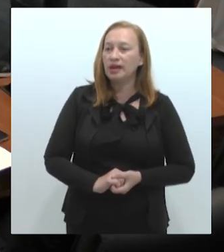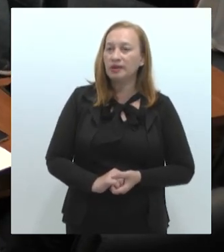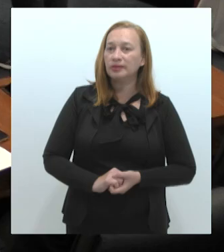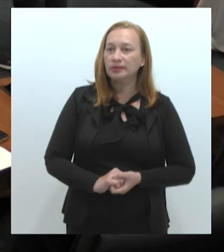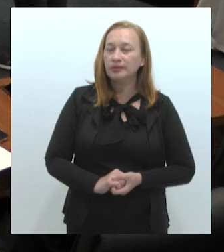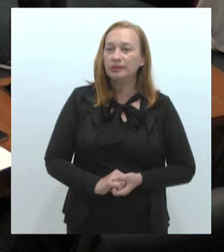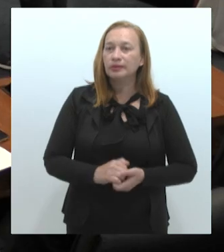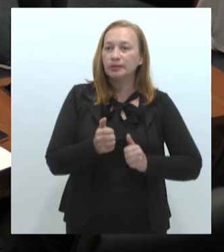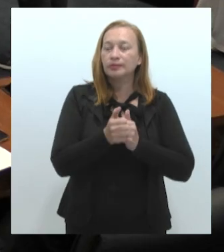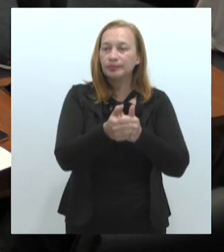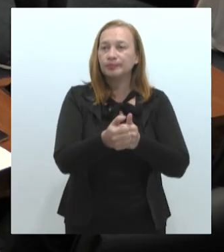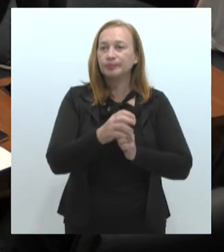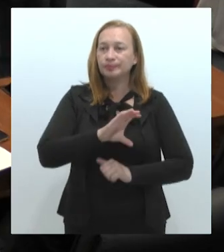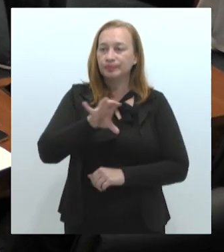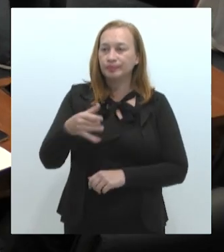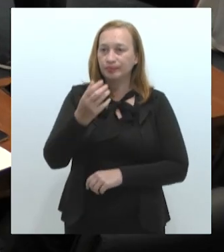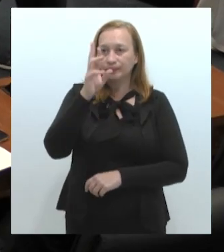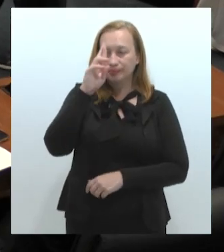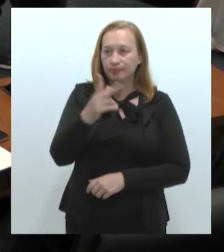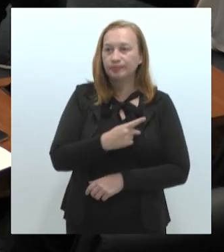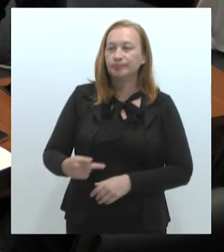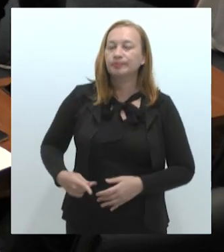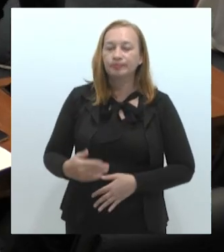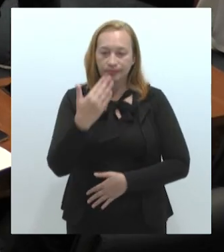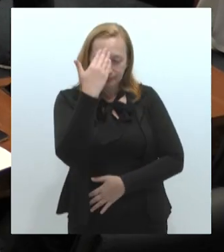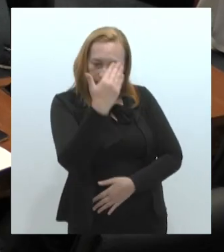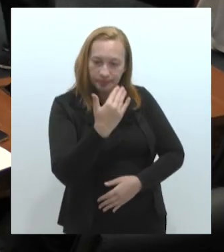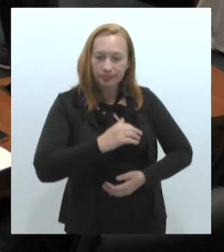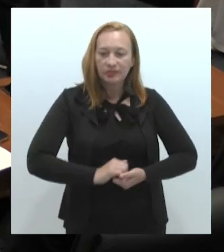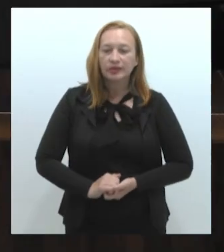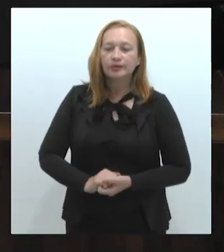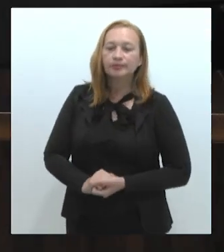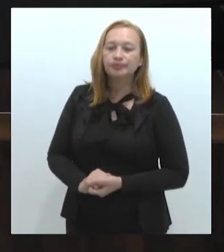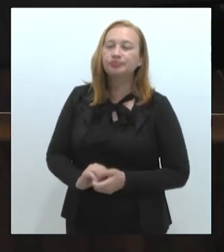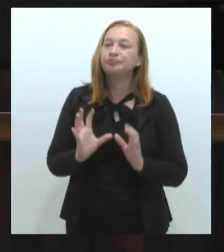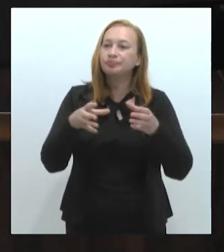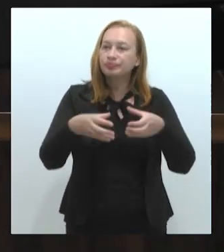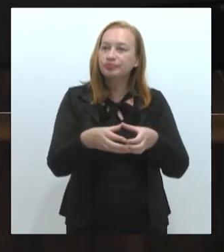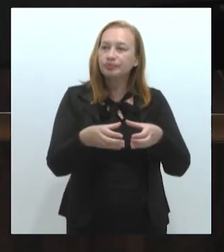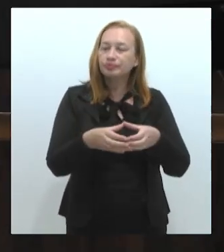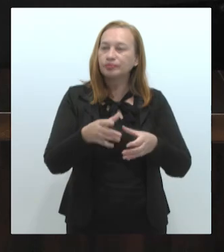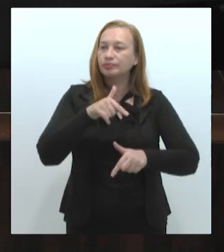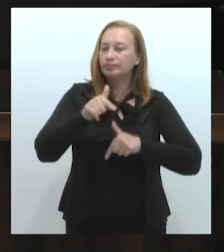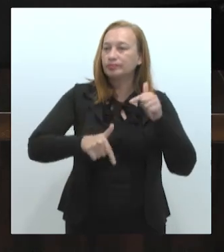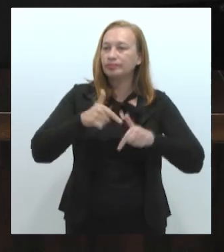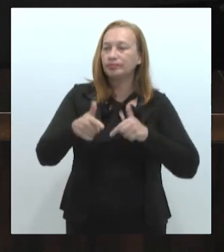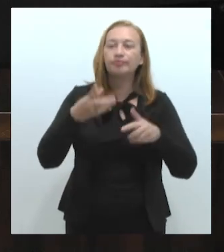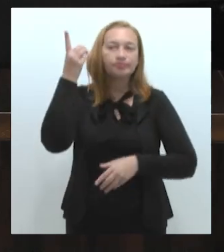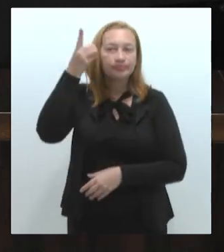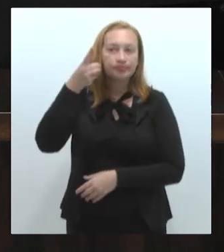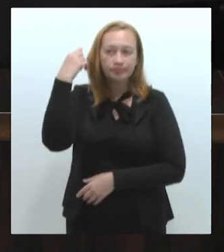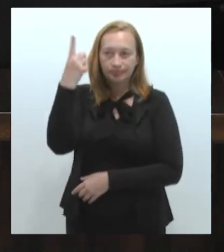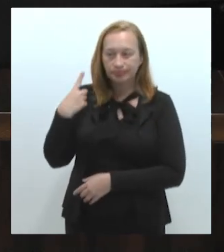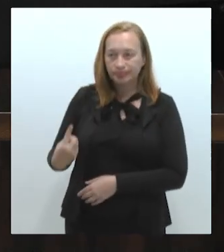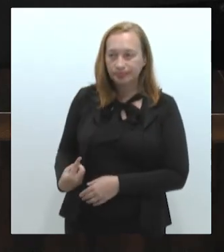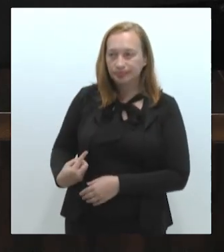Presidente, acompanha a CCJ, presidente. Muito obrigado. Pela Comissão de Trabalho, deputada Dani Balbi.